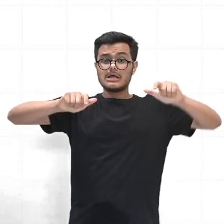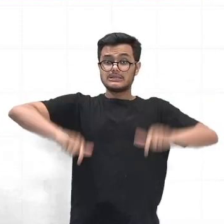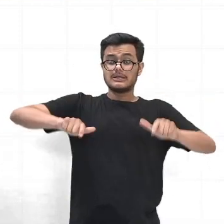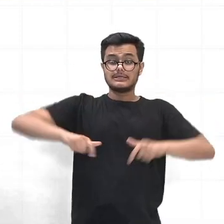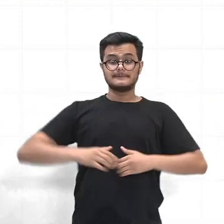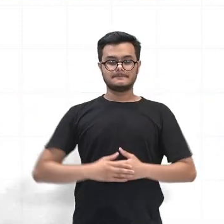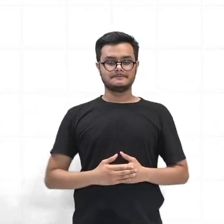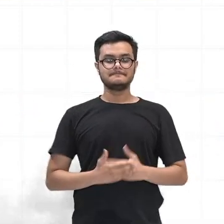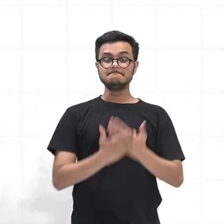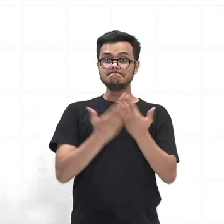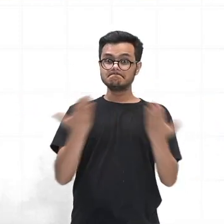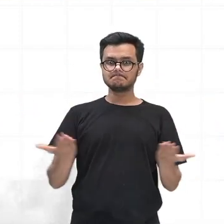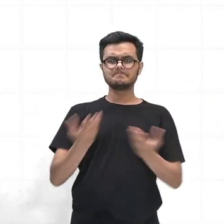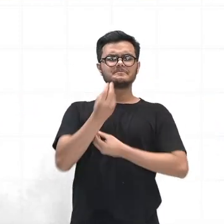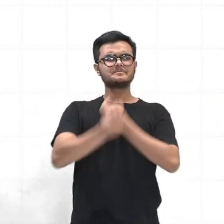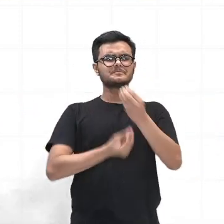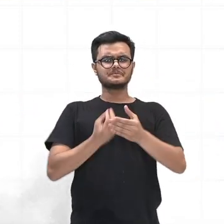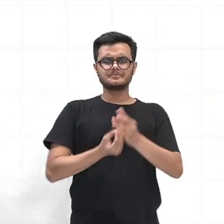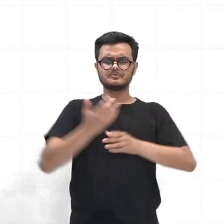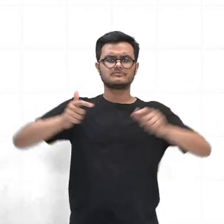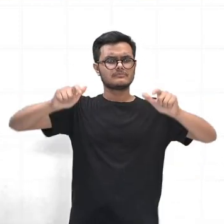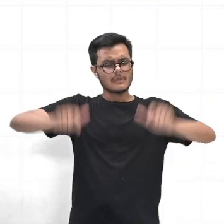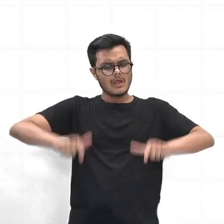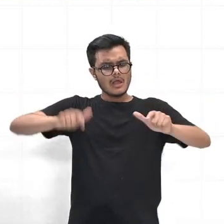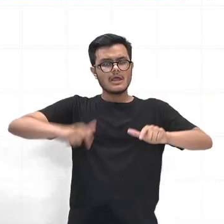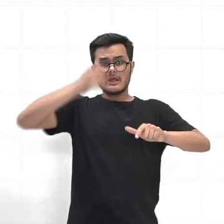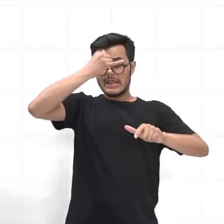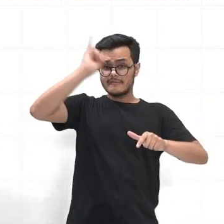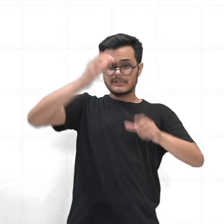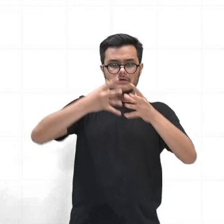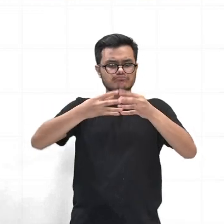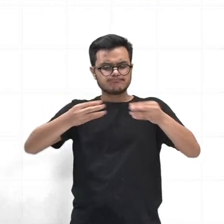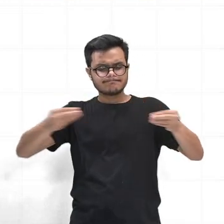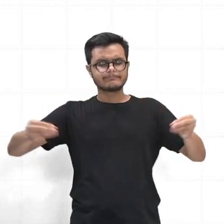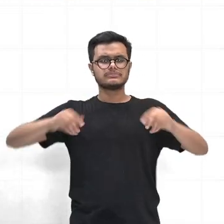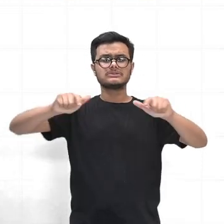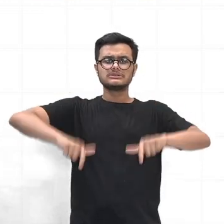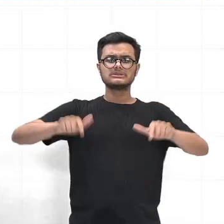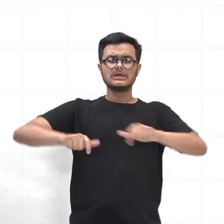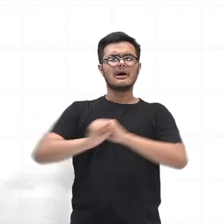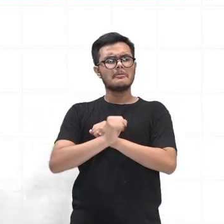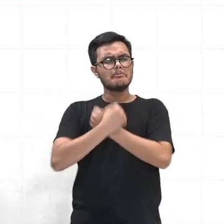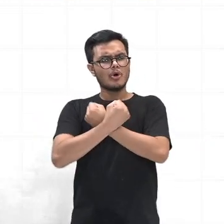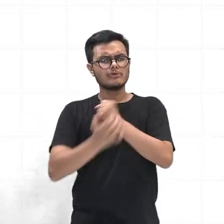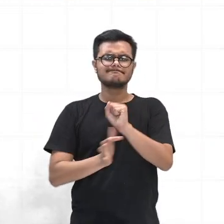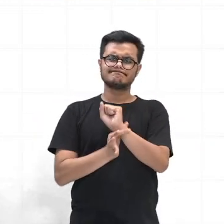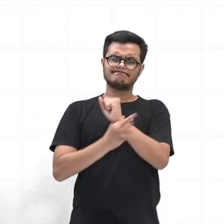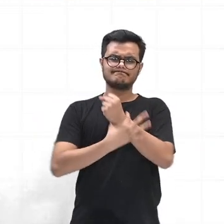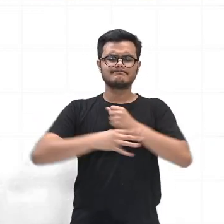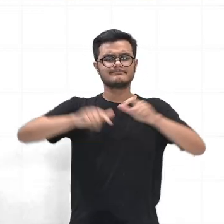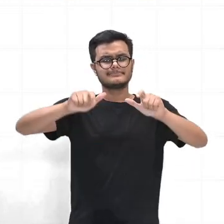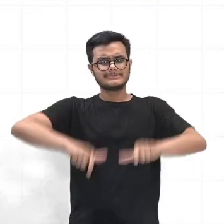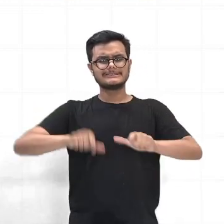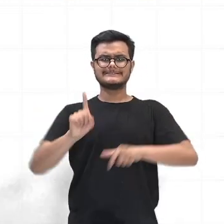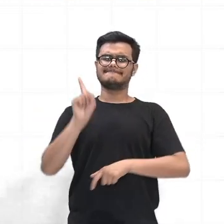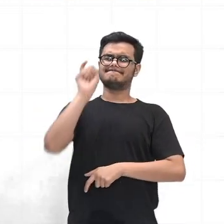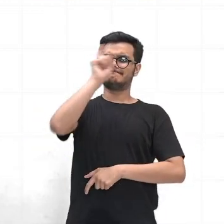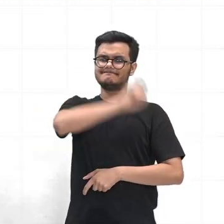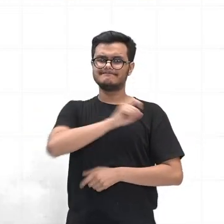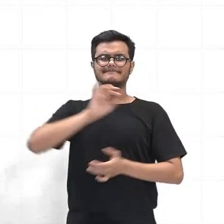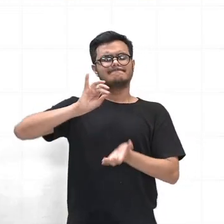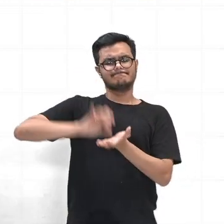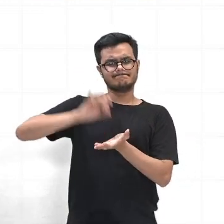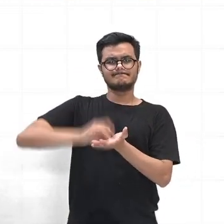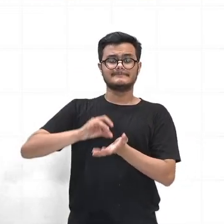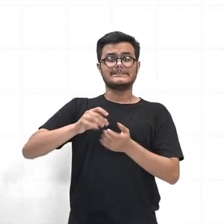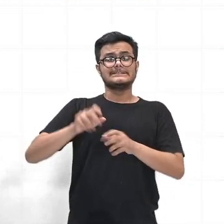indígena Yanomami busca proteger o seu território, mas desafios persistem, destacando a importância dos Yanomamis